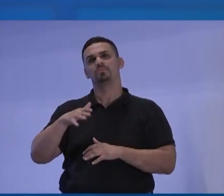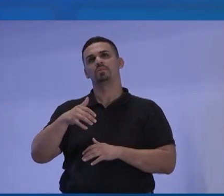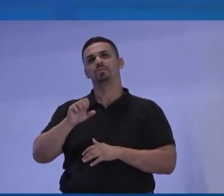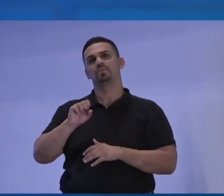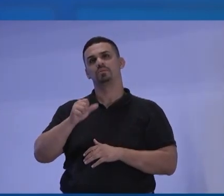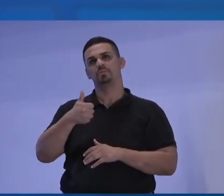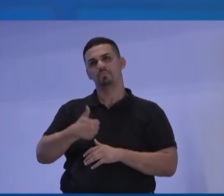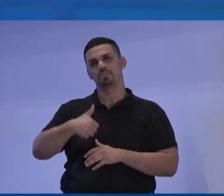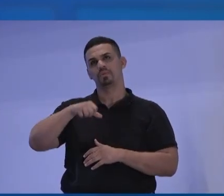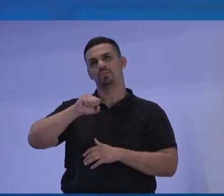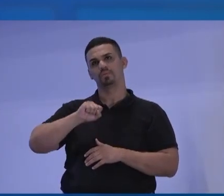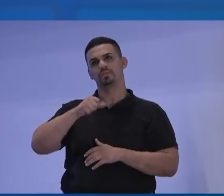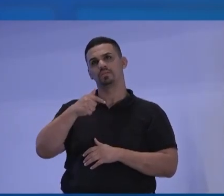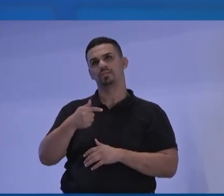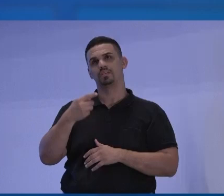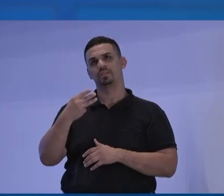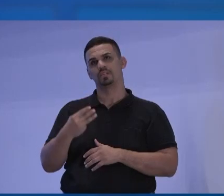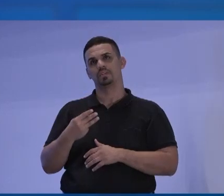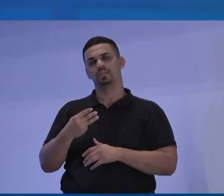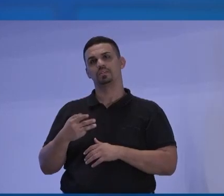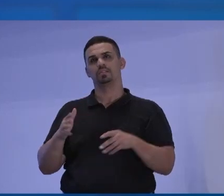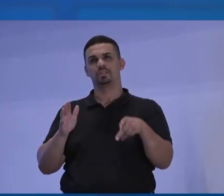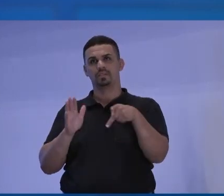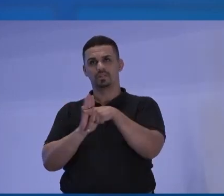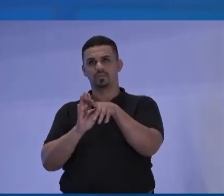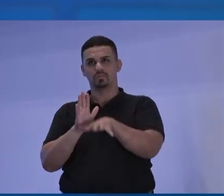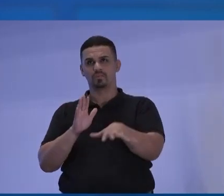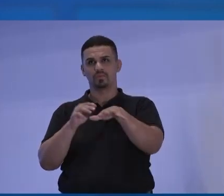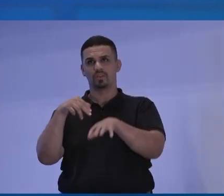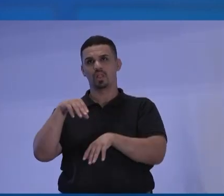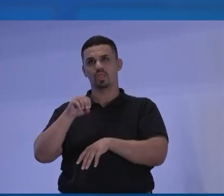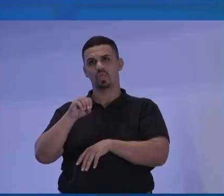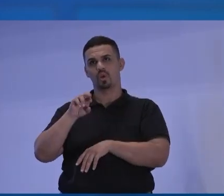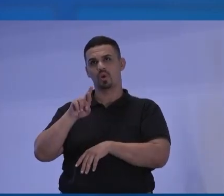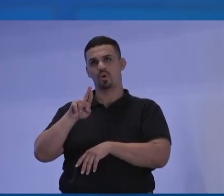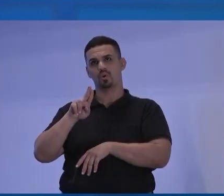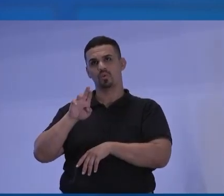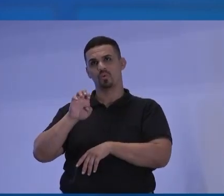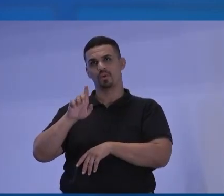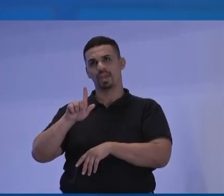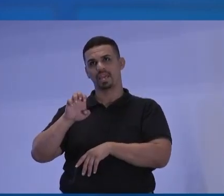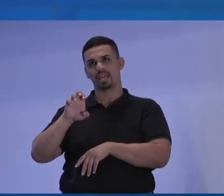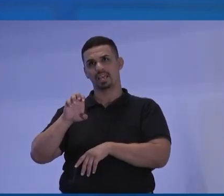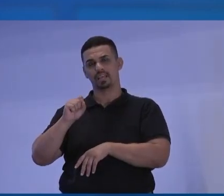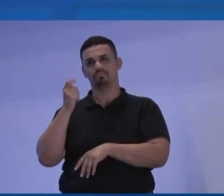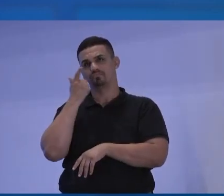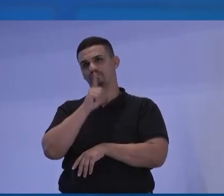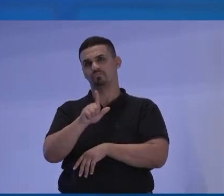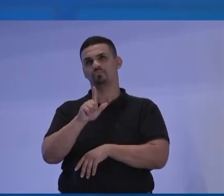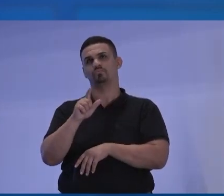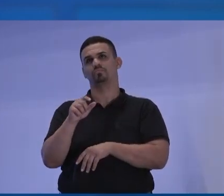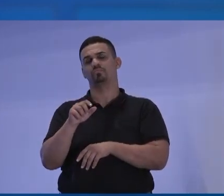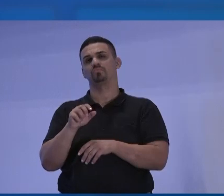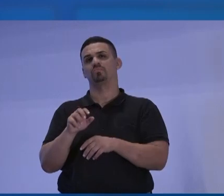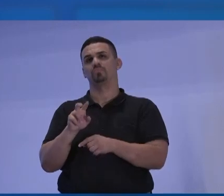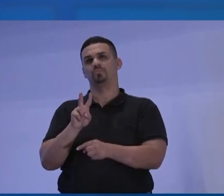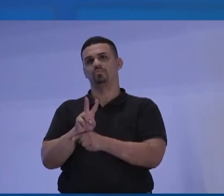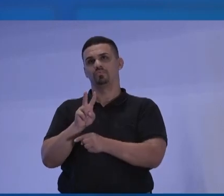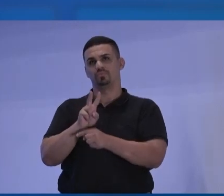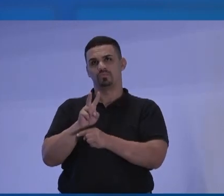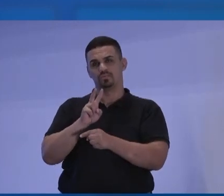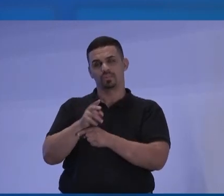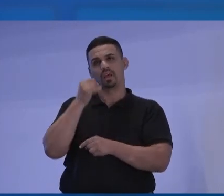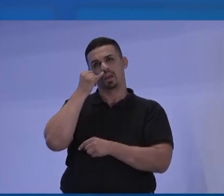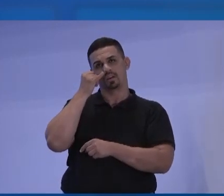partir daí, nós começamos a ter um certo avanço sobre o conhecimento que nós temos da doença e também sobre tratamentos